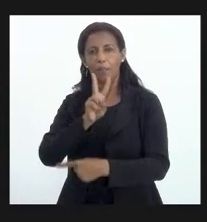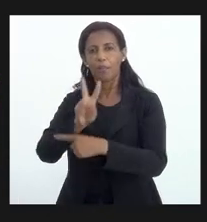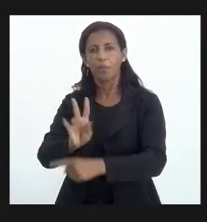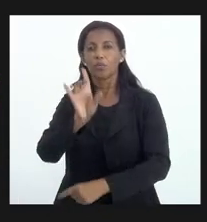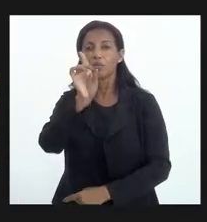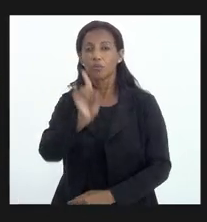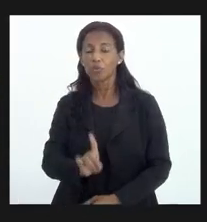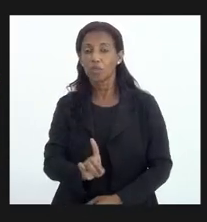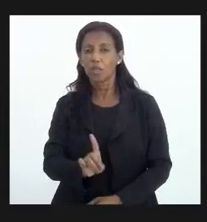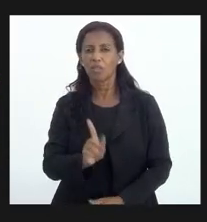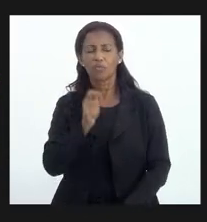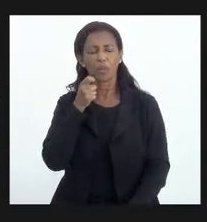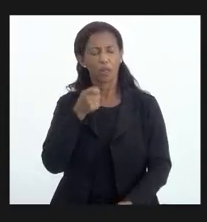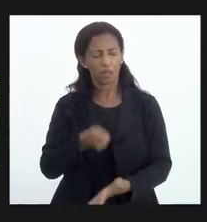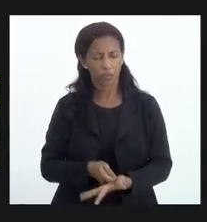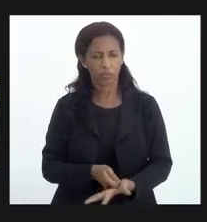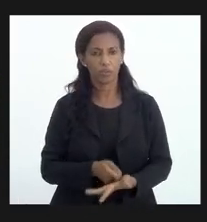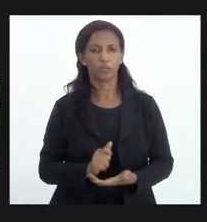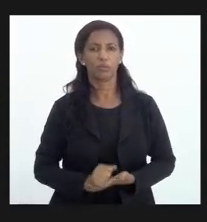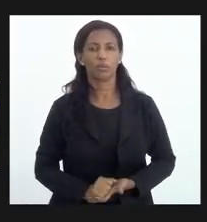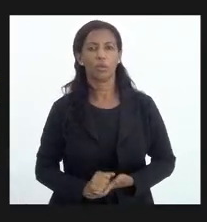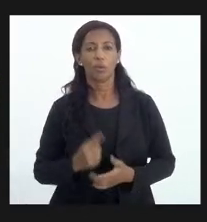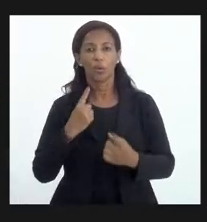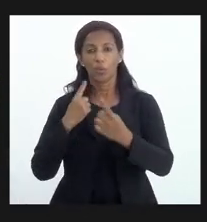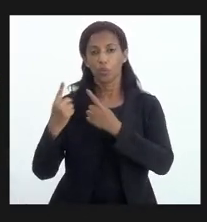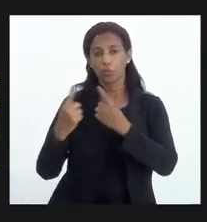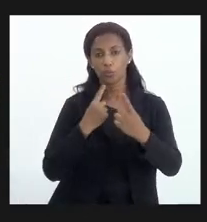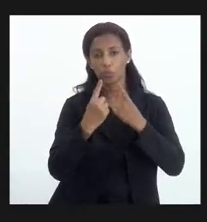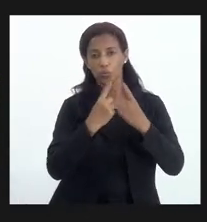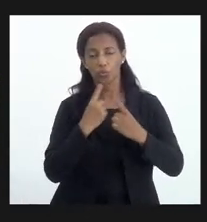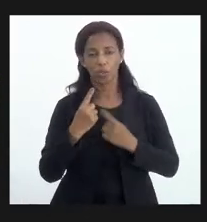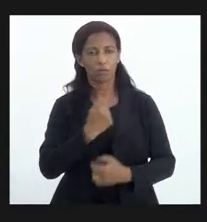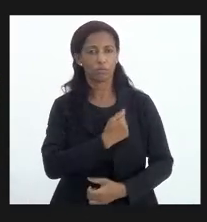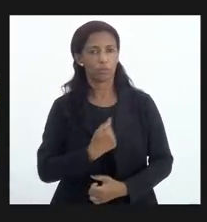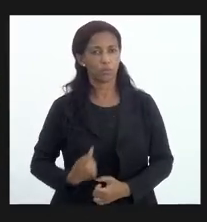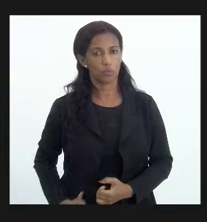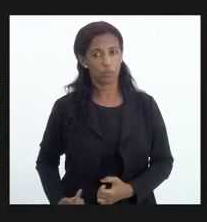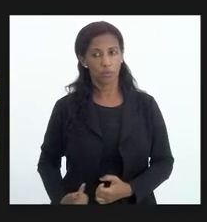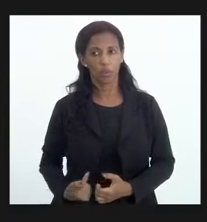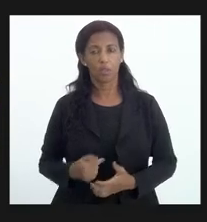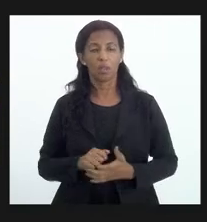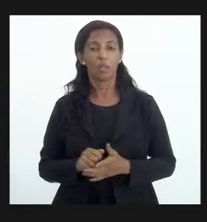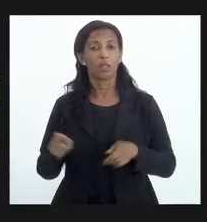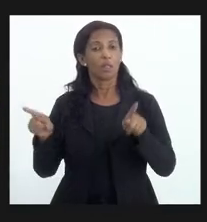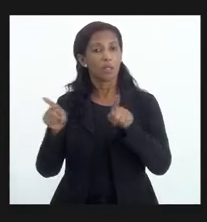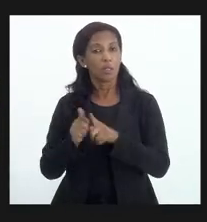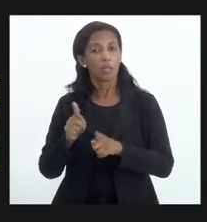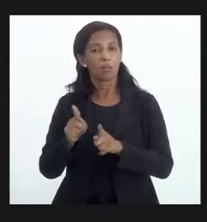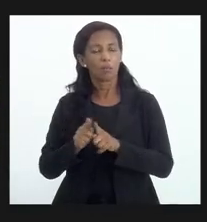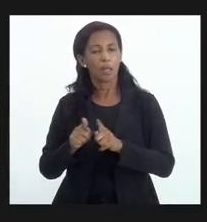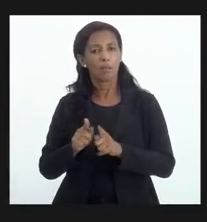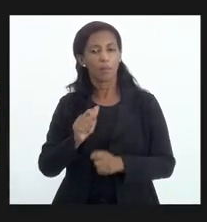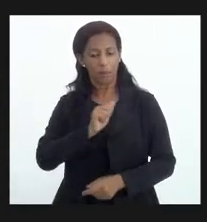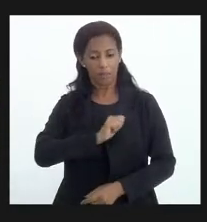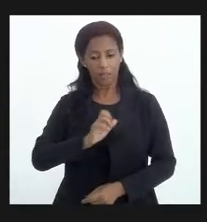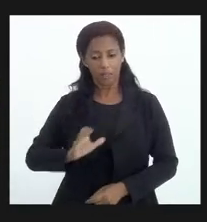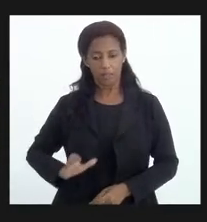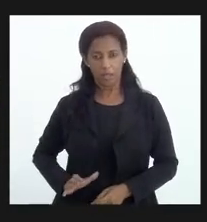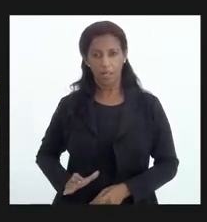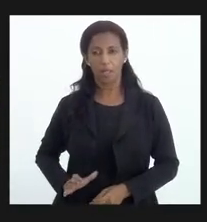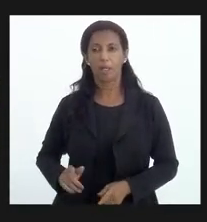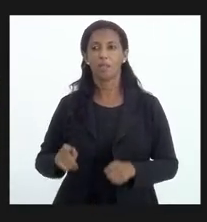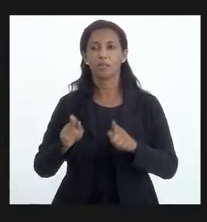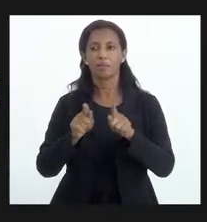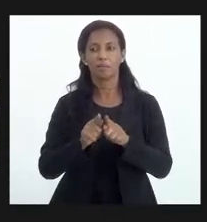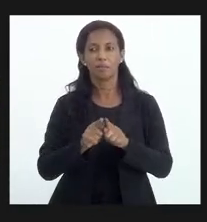direitos já garantidos, um diálogo feito pelo governador e pelo presidente André Siciliano e também pelos